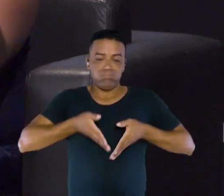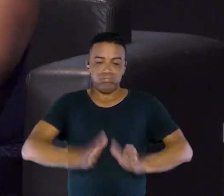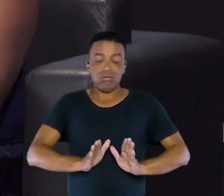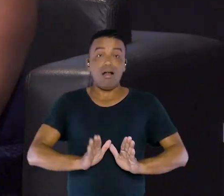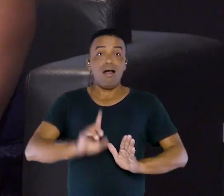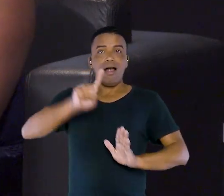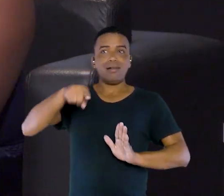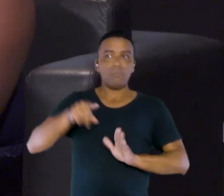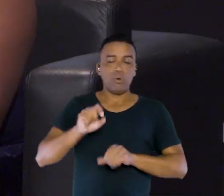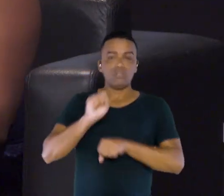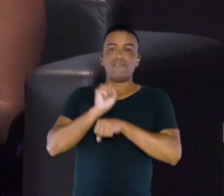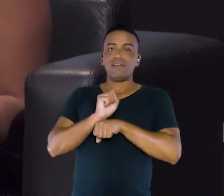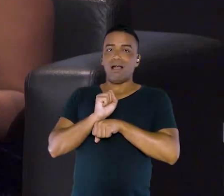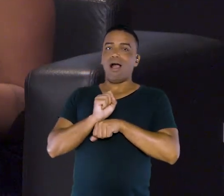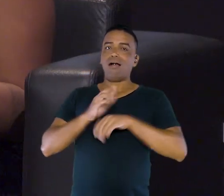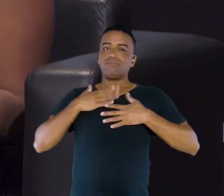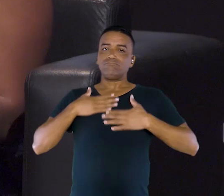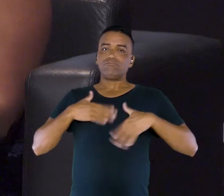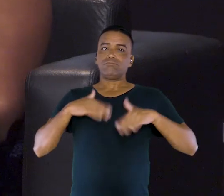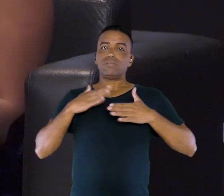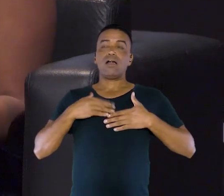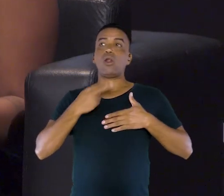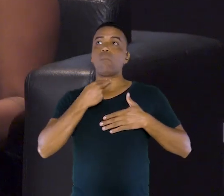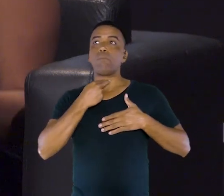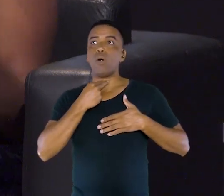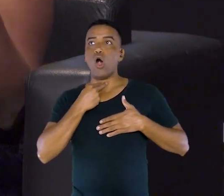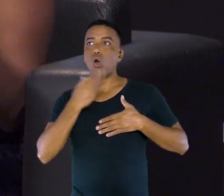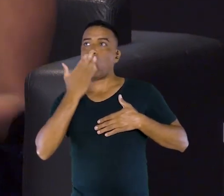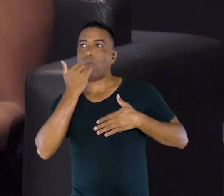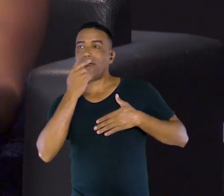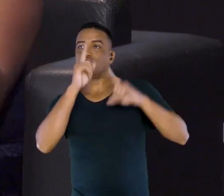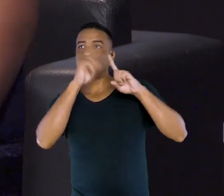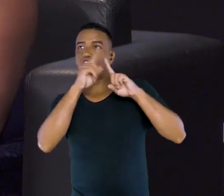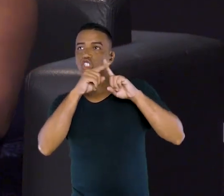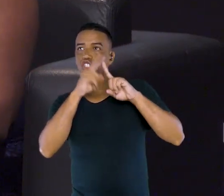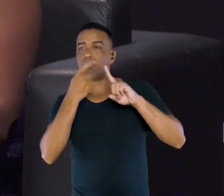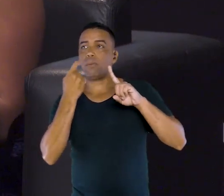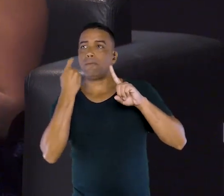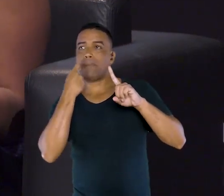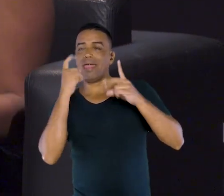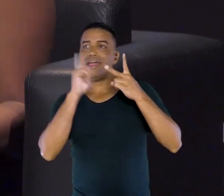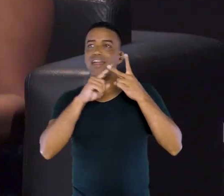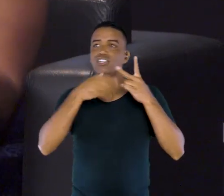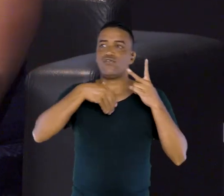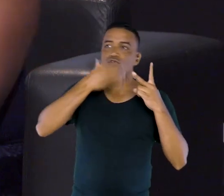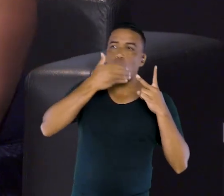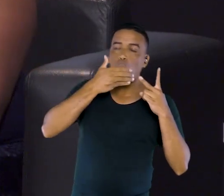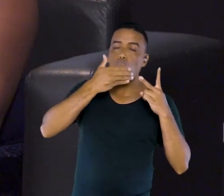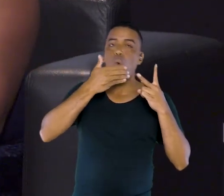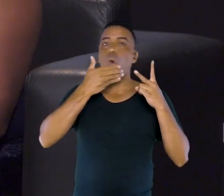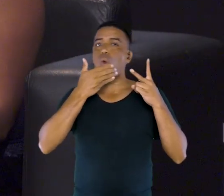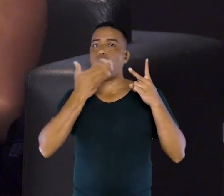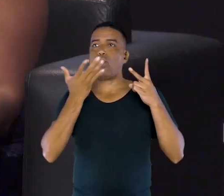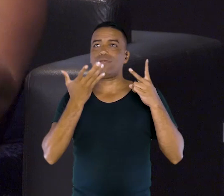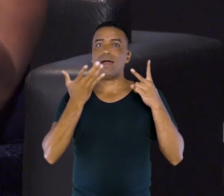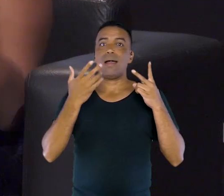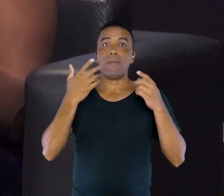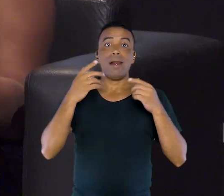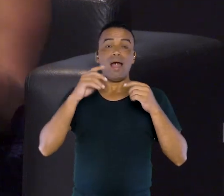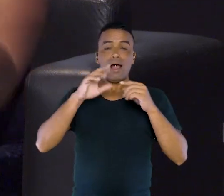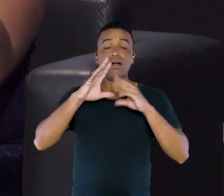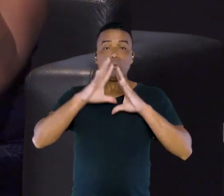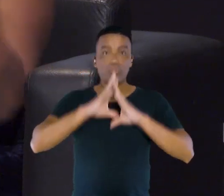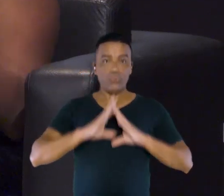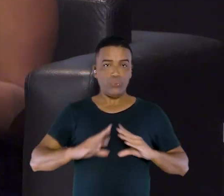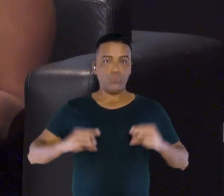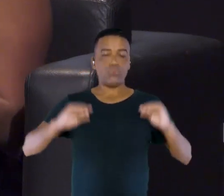depois vão ter o resguardo, elas não vão poder comer certos tipos de peixes, certos tipos de frutas, para poder